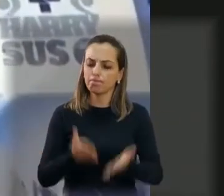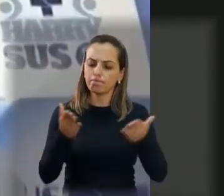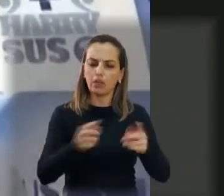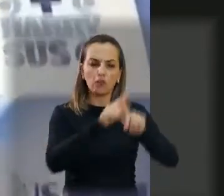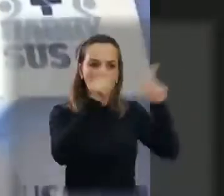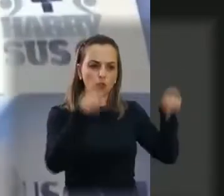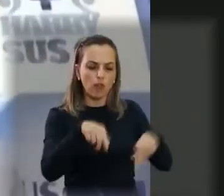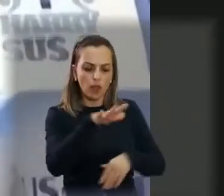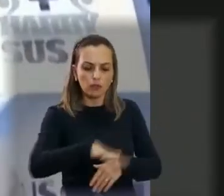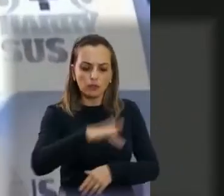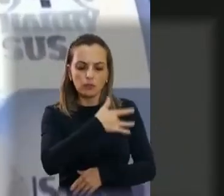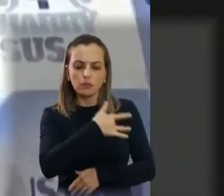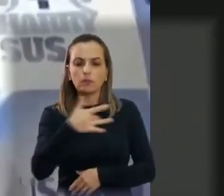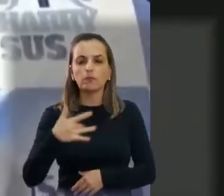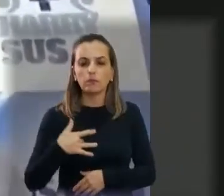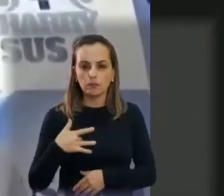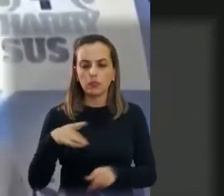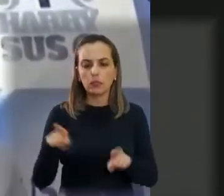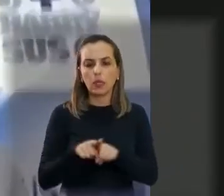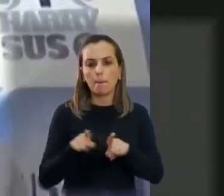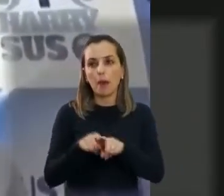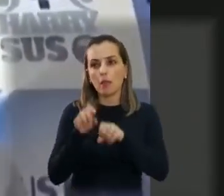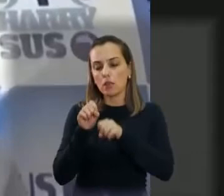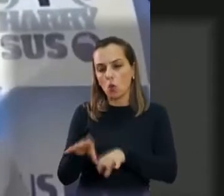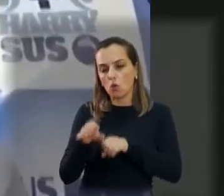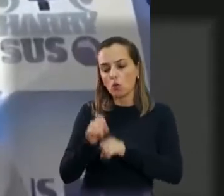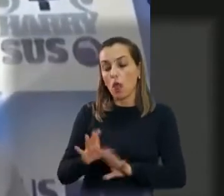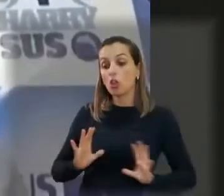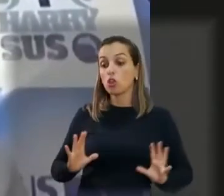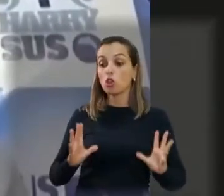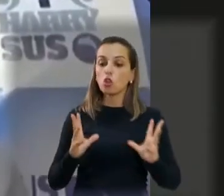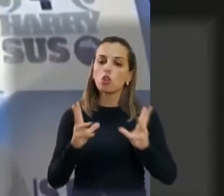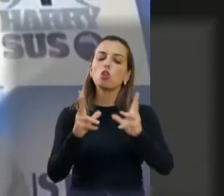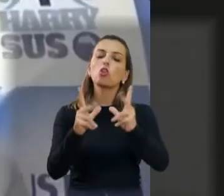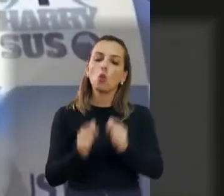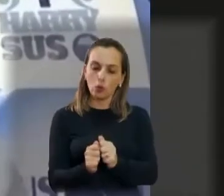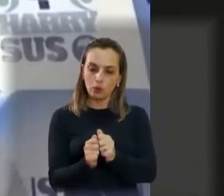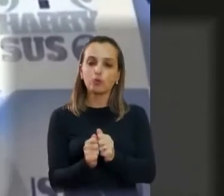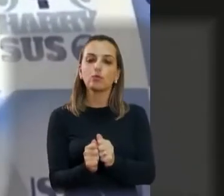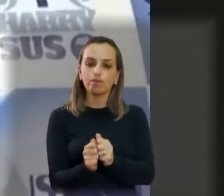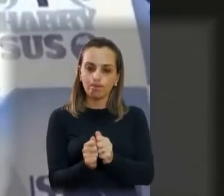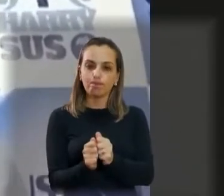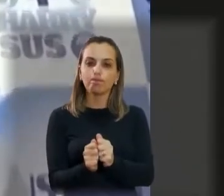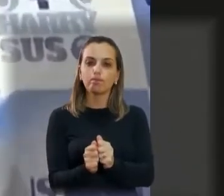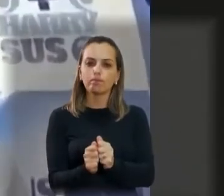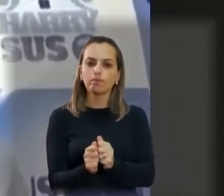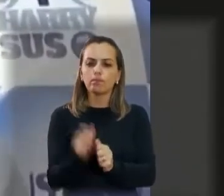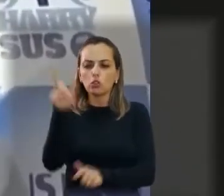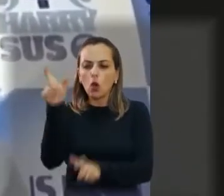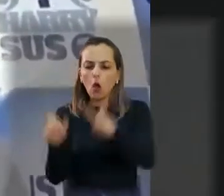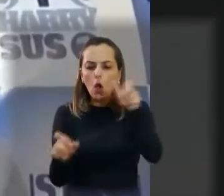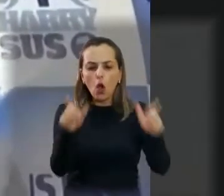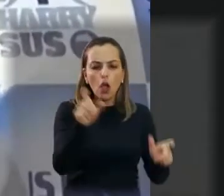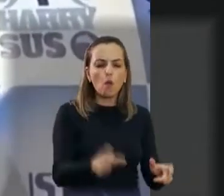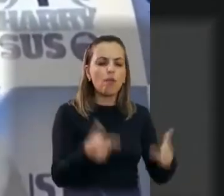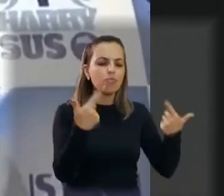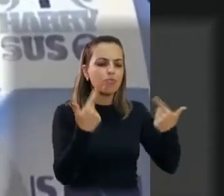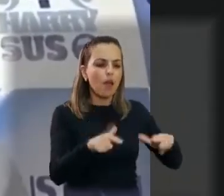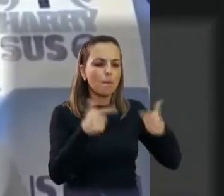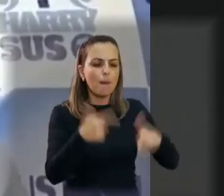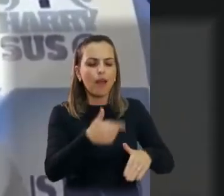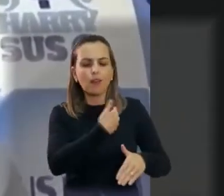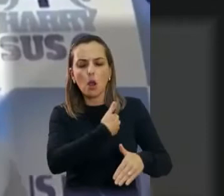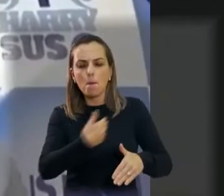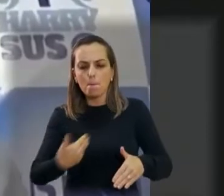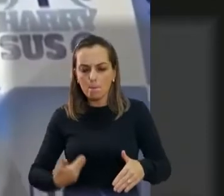funcionários da saúde e da educação, todos os servidores públicos, todos que têm um envolvimento